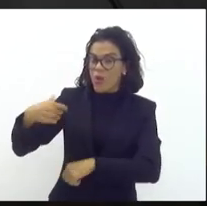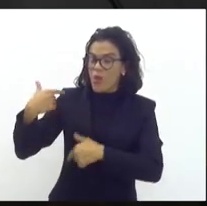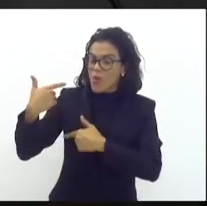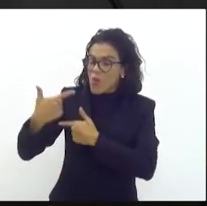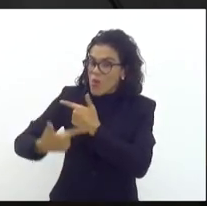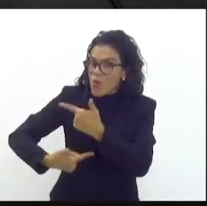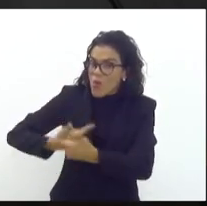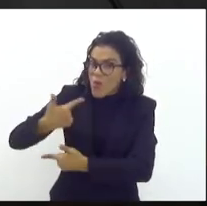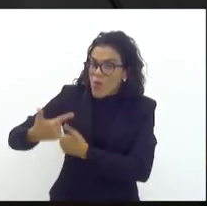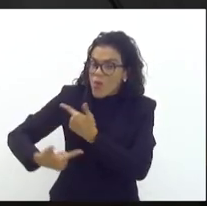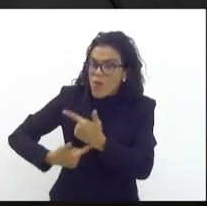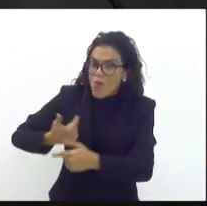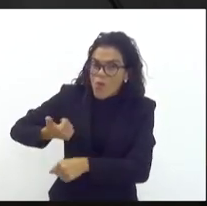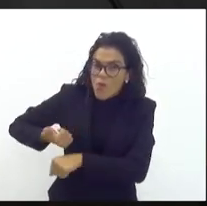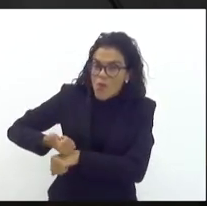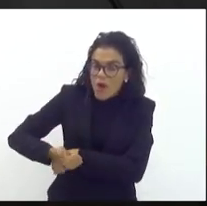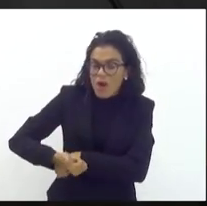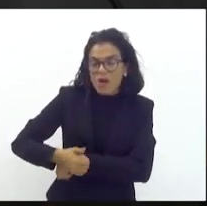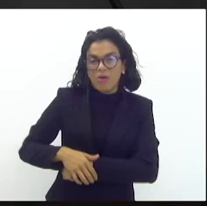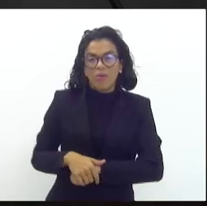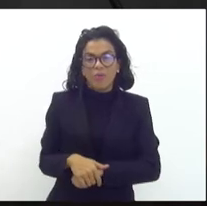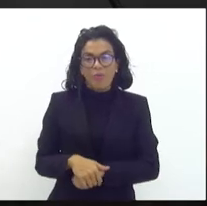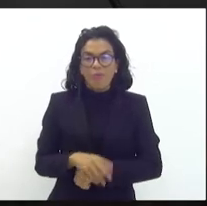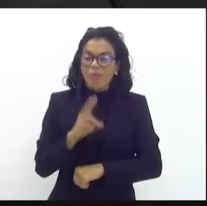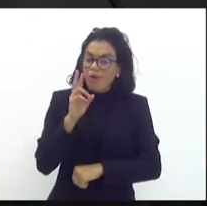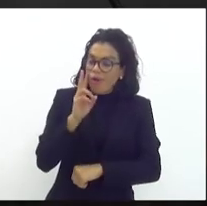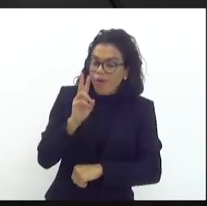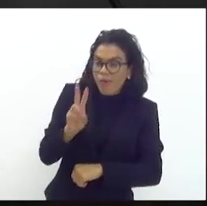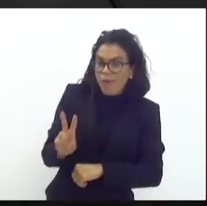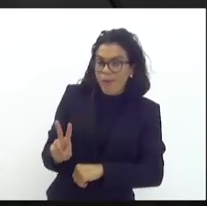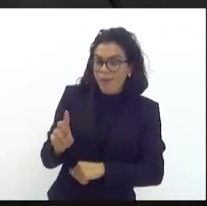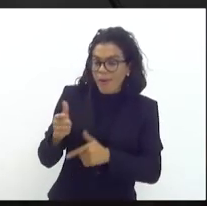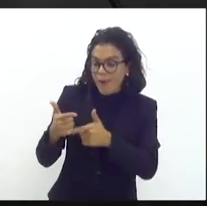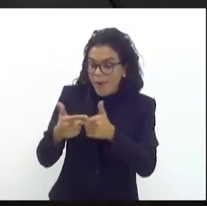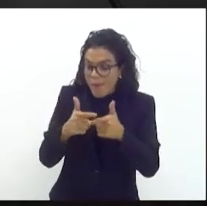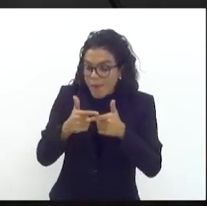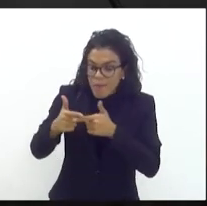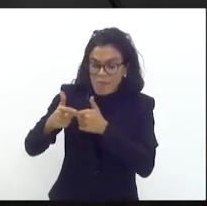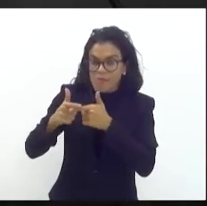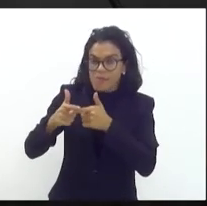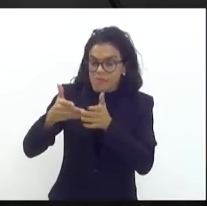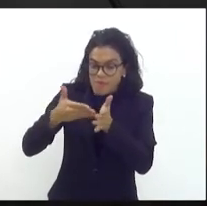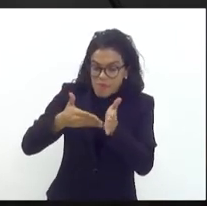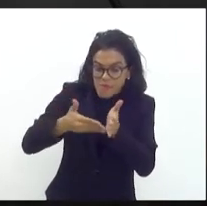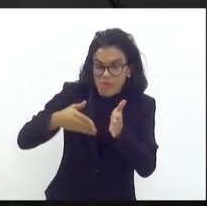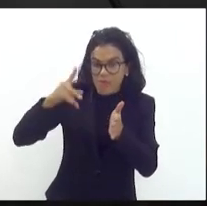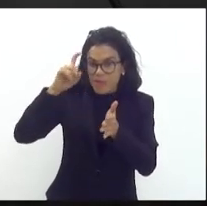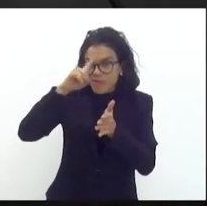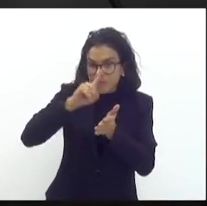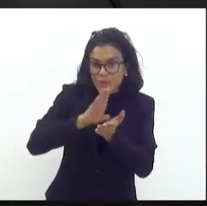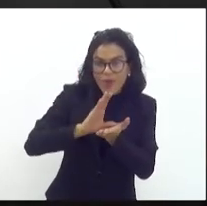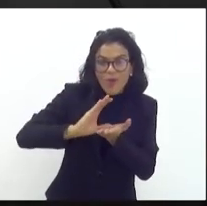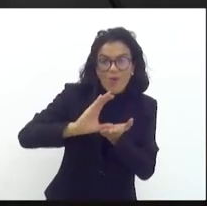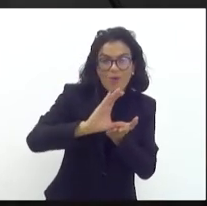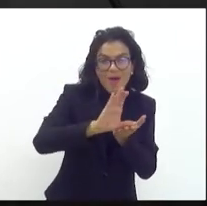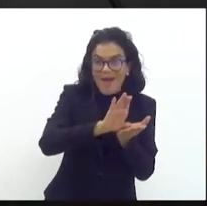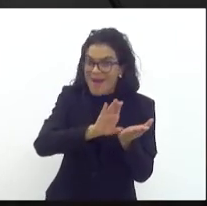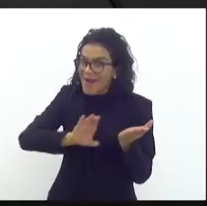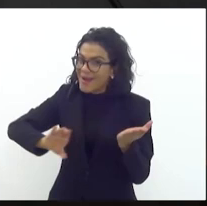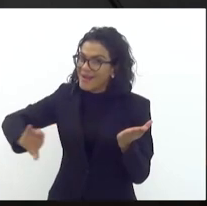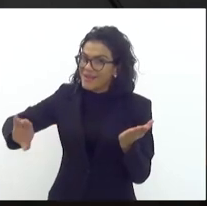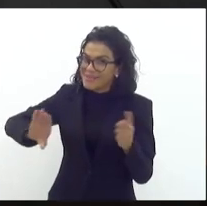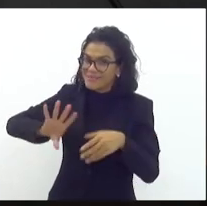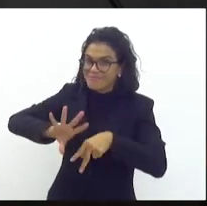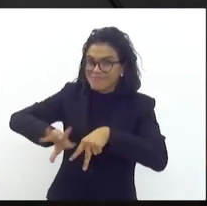e às vezes a gente vê a maioria dos problemas as dificuldades dos desvios é